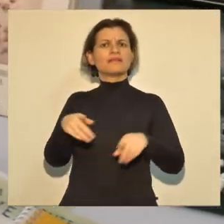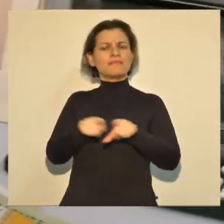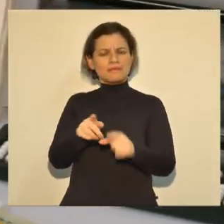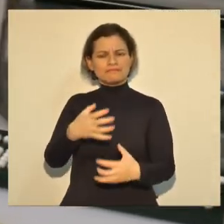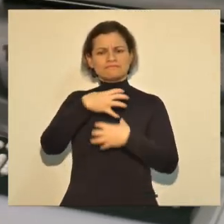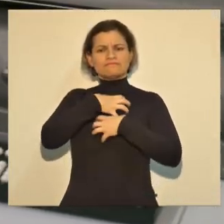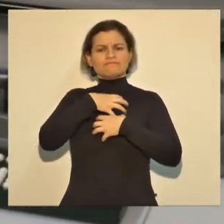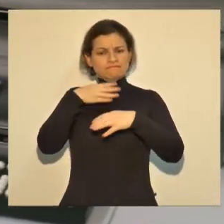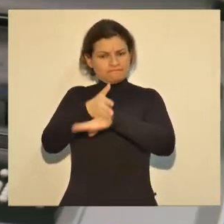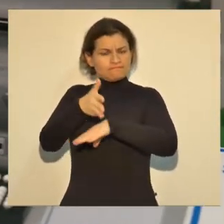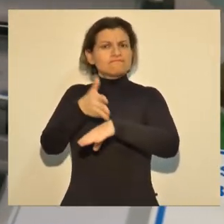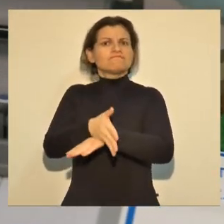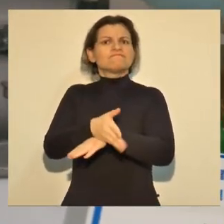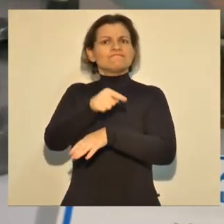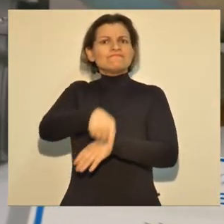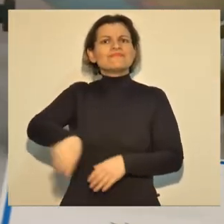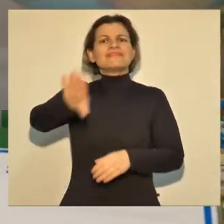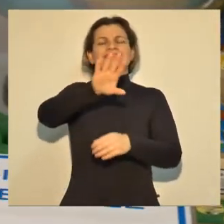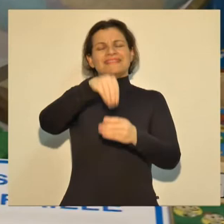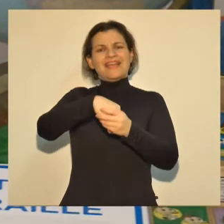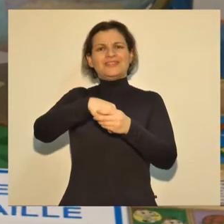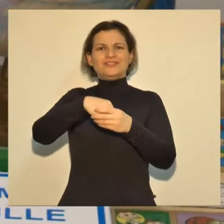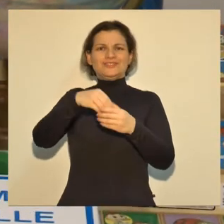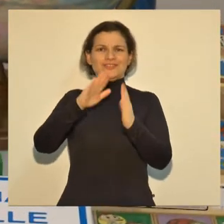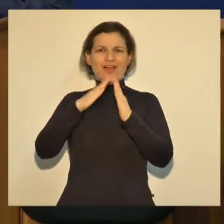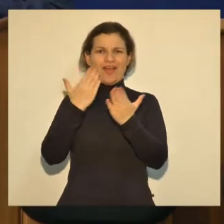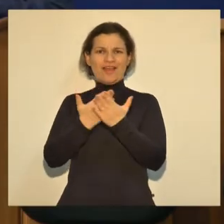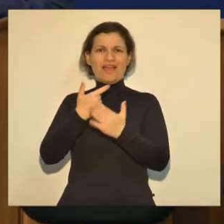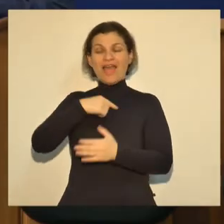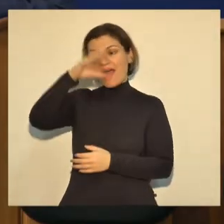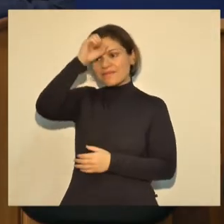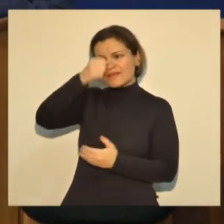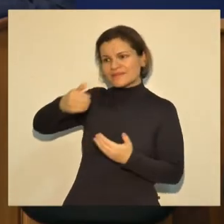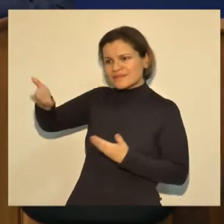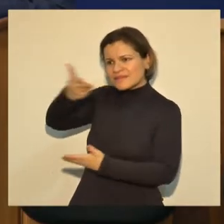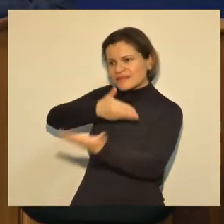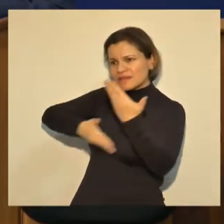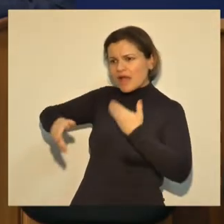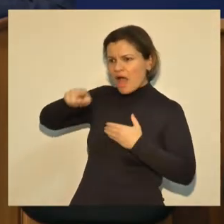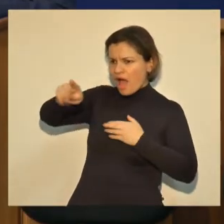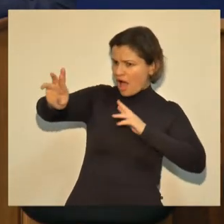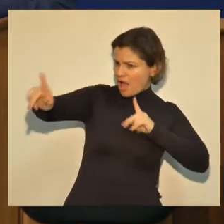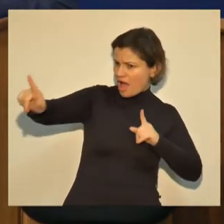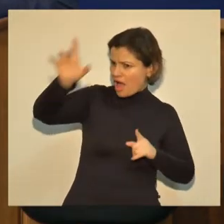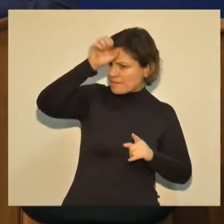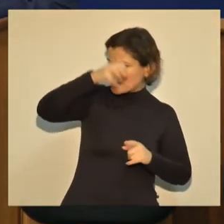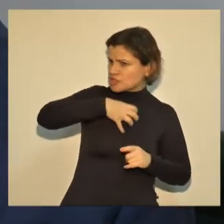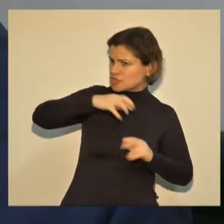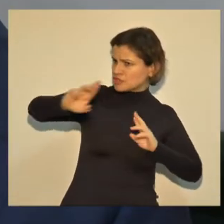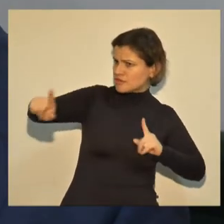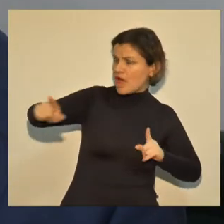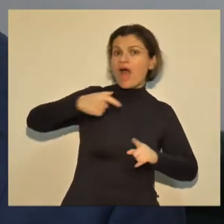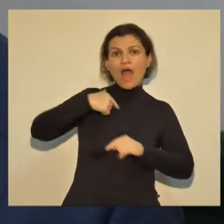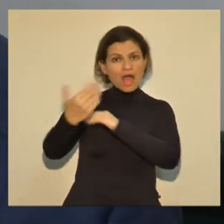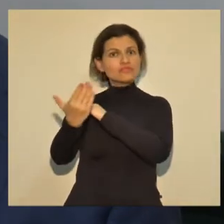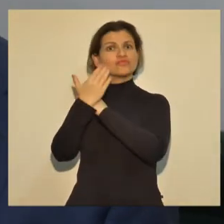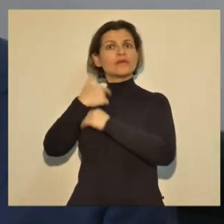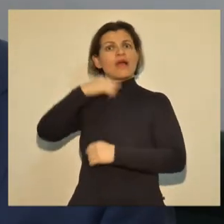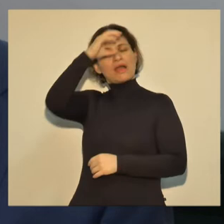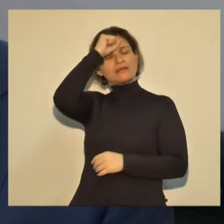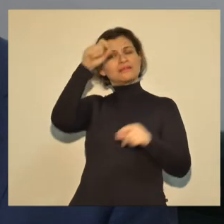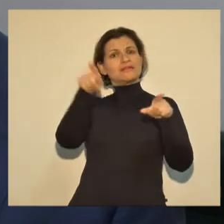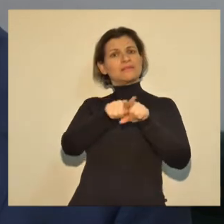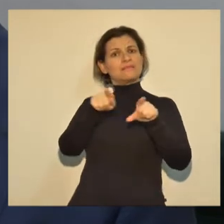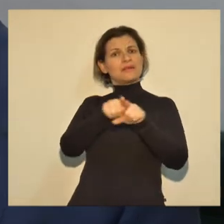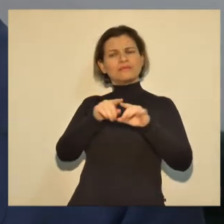a sentirem-se participantes da escola. O facto de eu aprender com pessoas que aprendem diferentemente de mim ajuda a minha própria